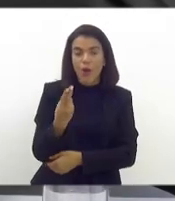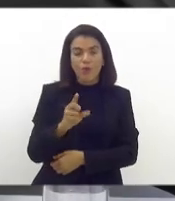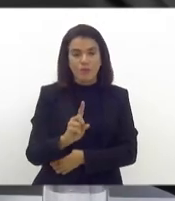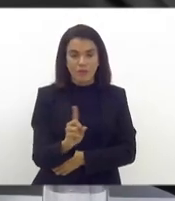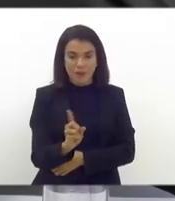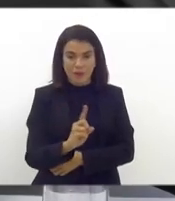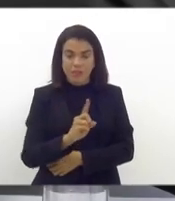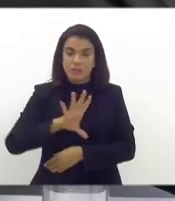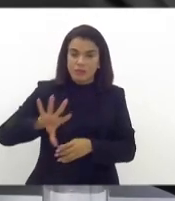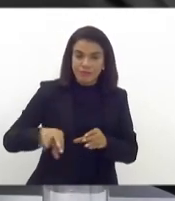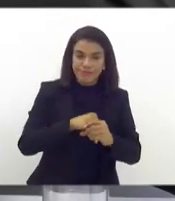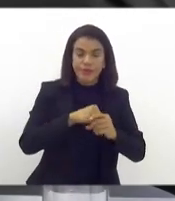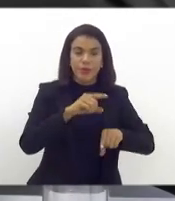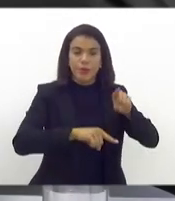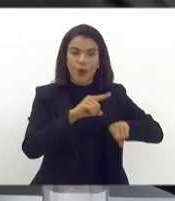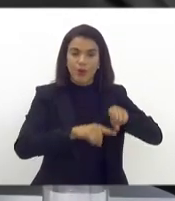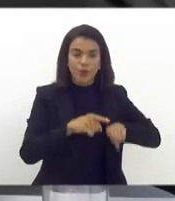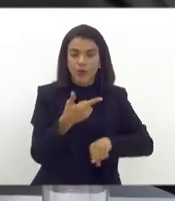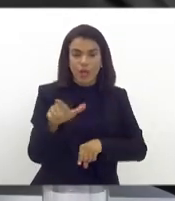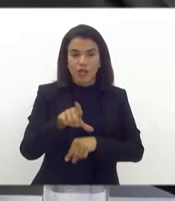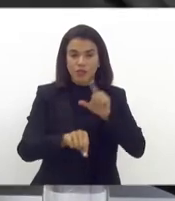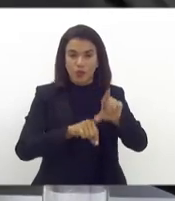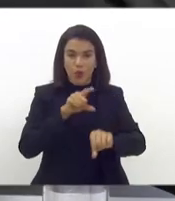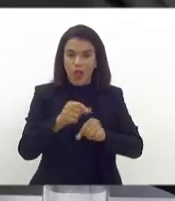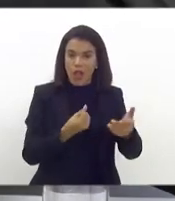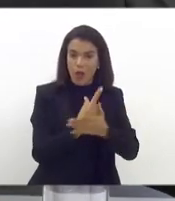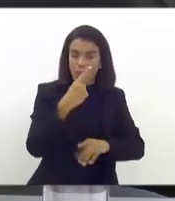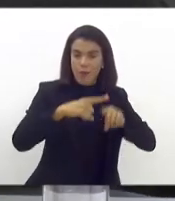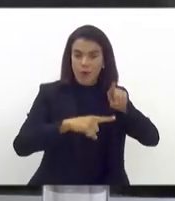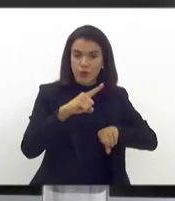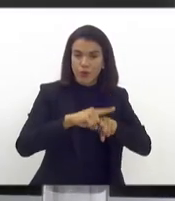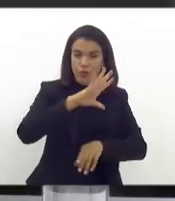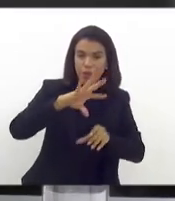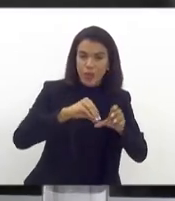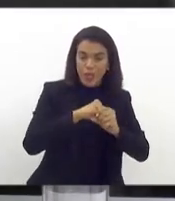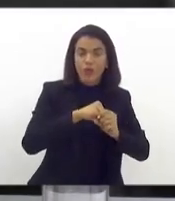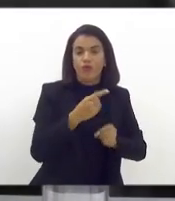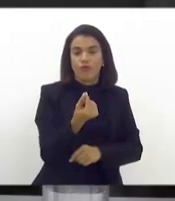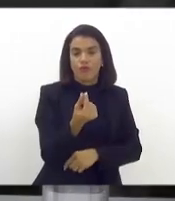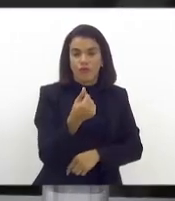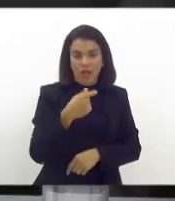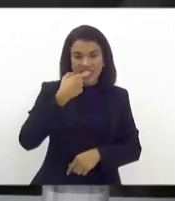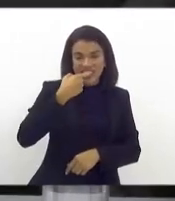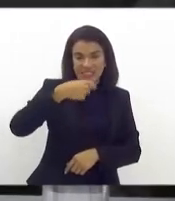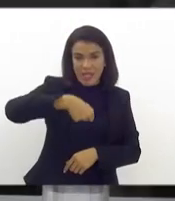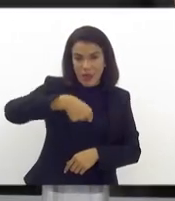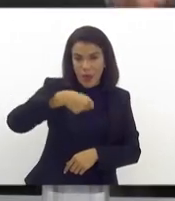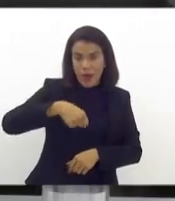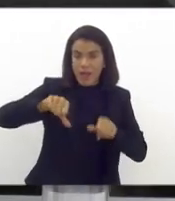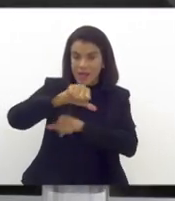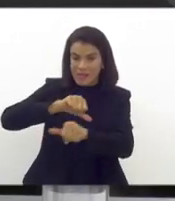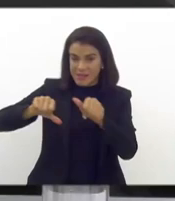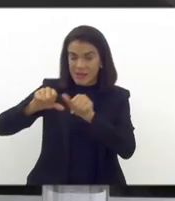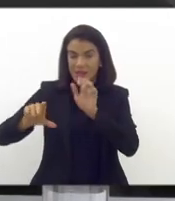quando isso está embutido no valor do produto, ele não tem essa escolha. Ele compra o produto, está embutido no produto o valor dessa sacola. Inclusive, essa mudança na